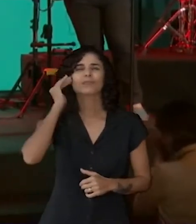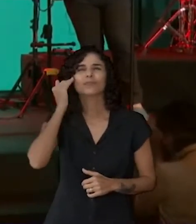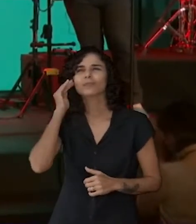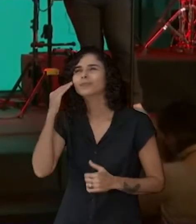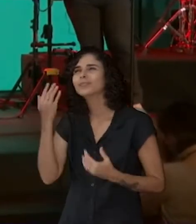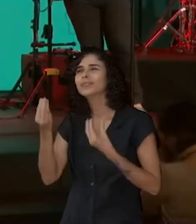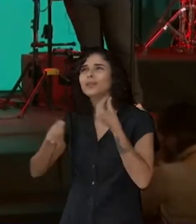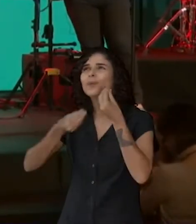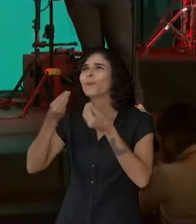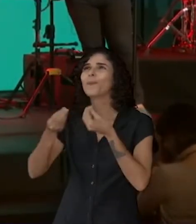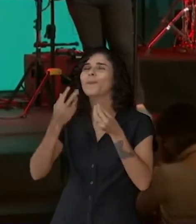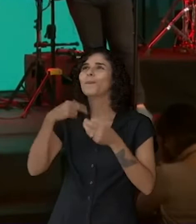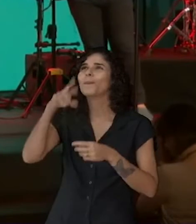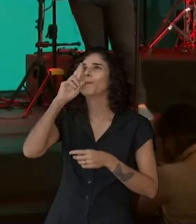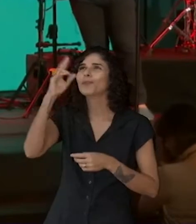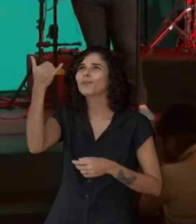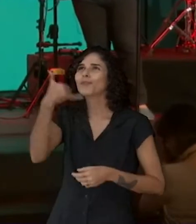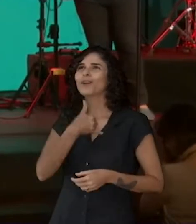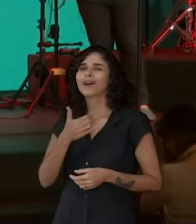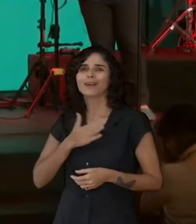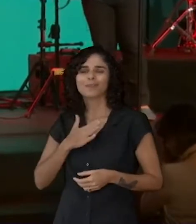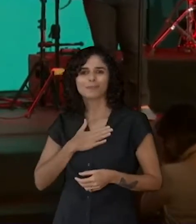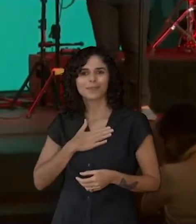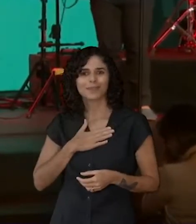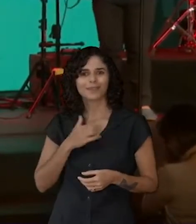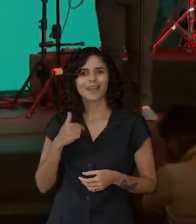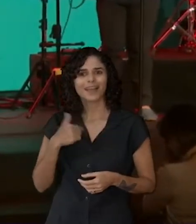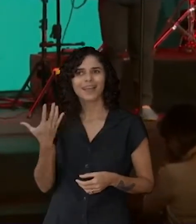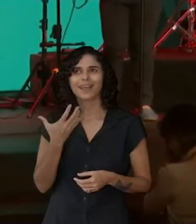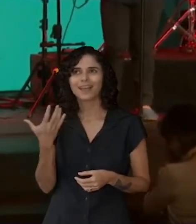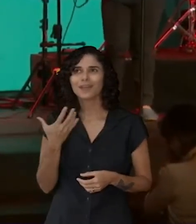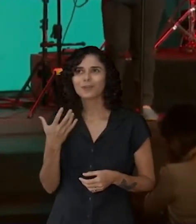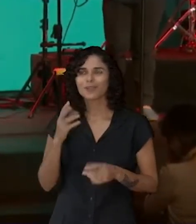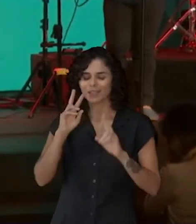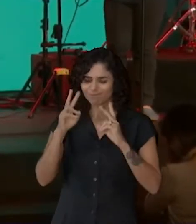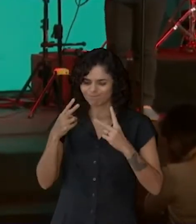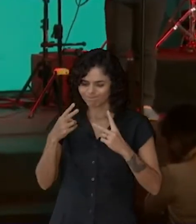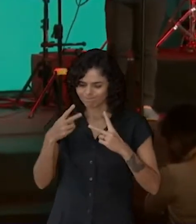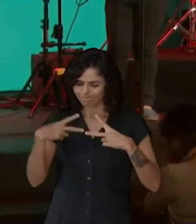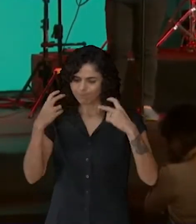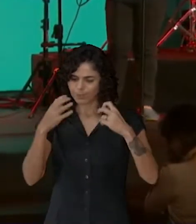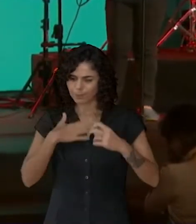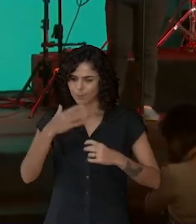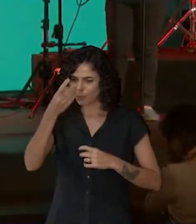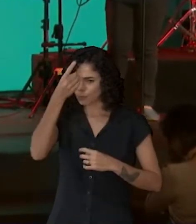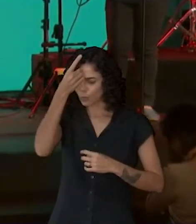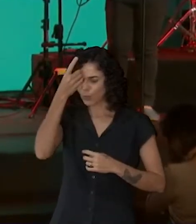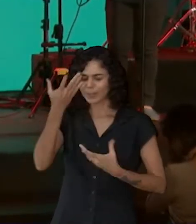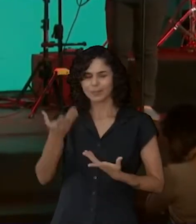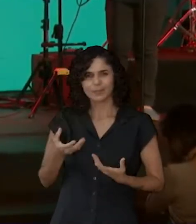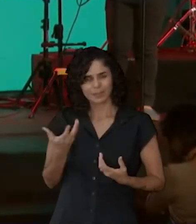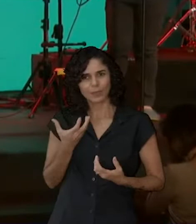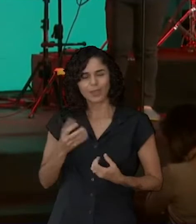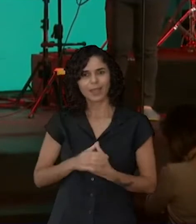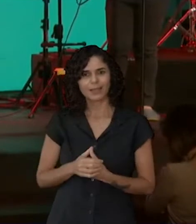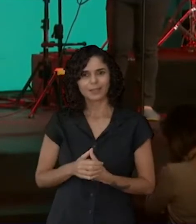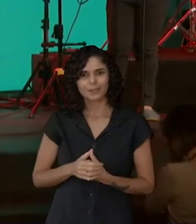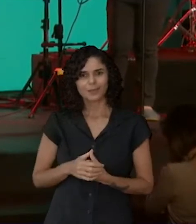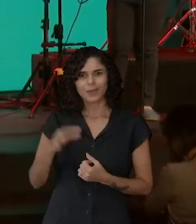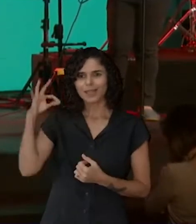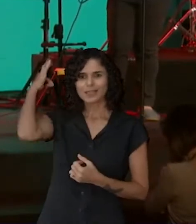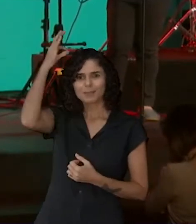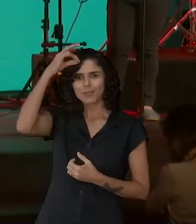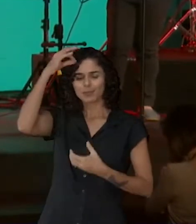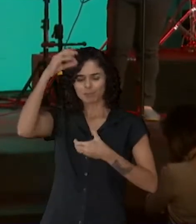está falando comigo. Eu quero reconhecer meus dons espirituais. E eu quero receber